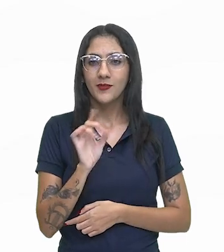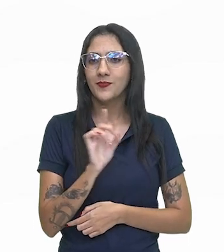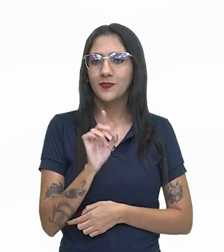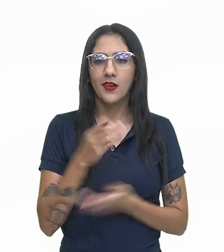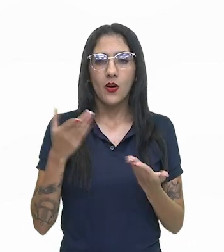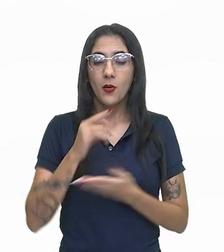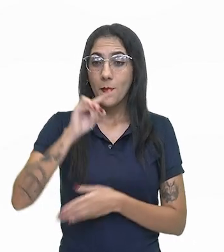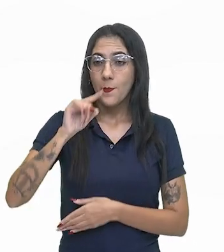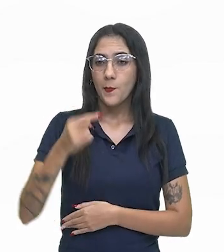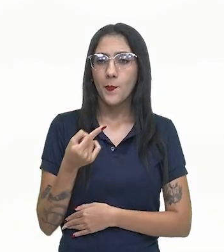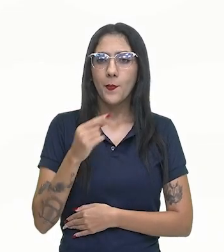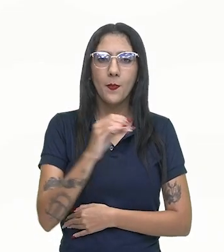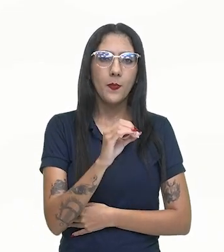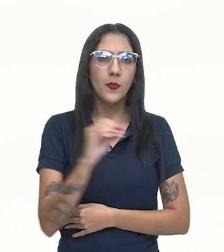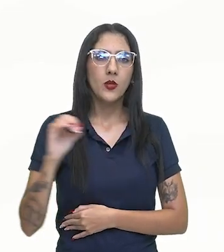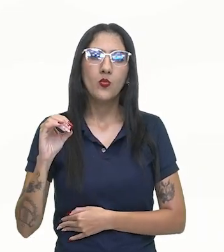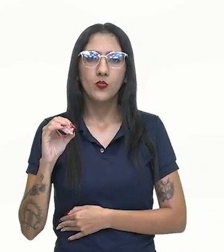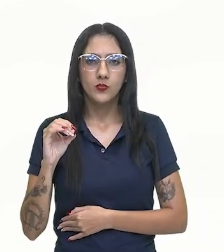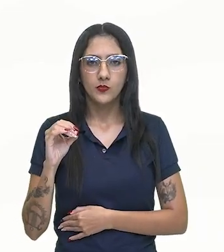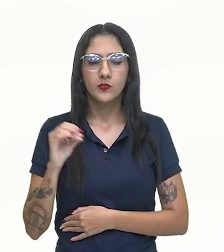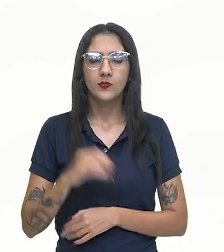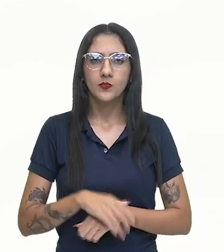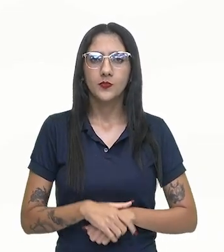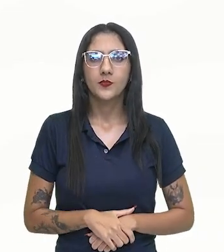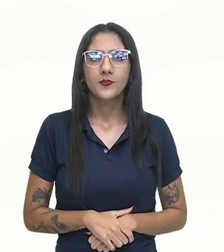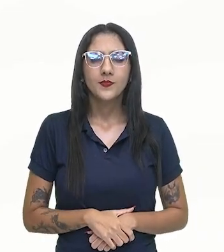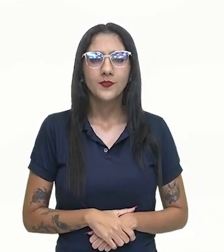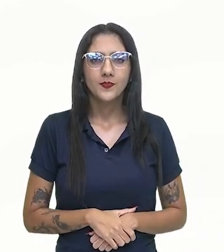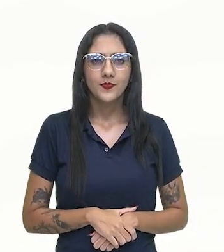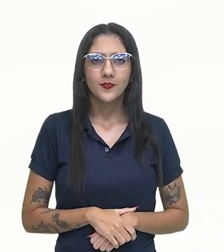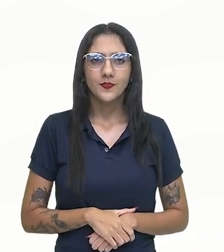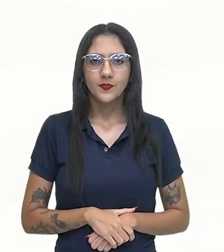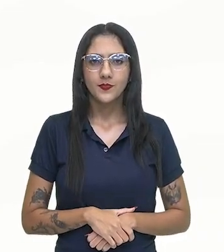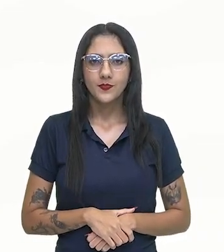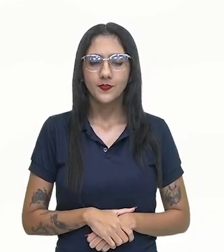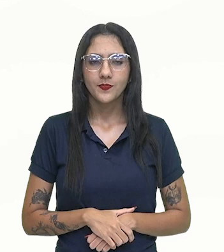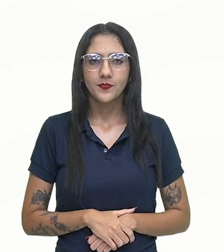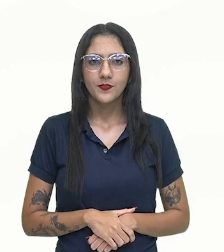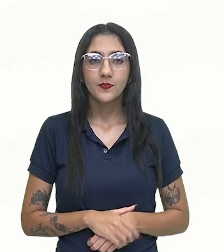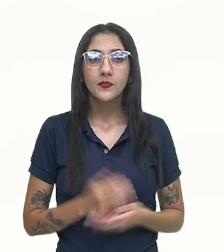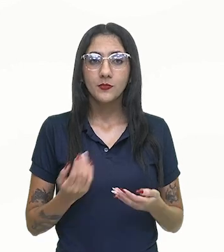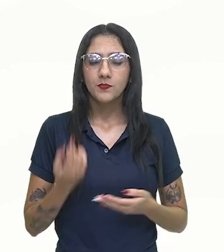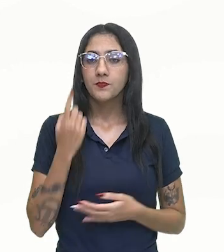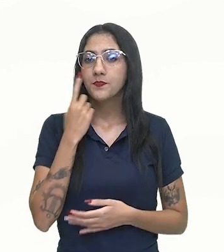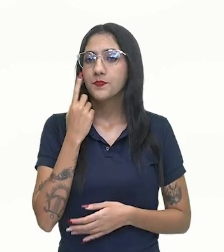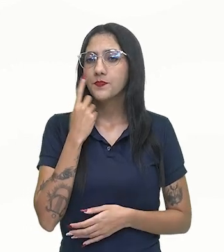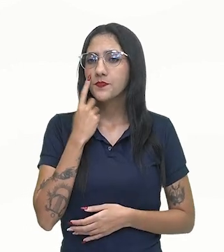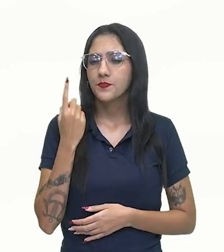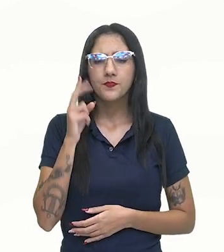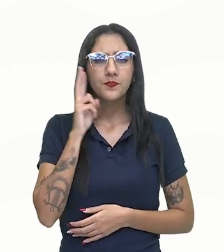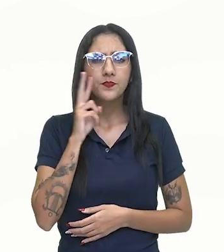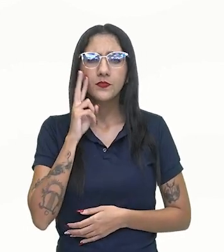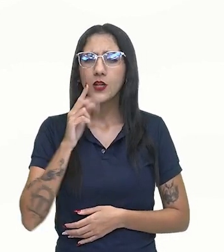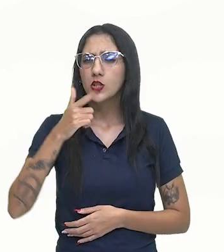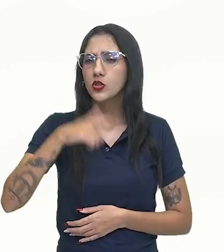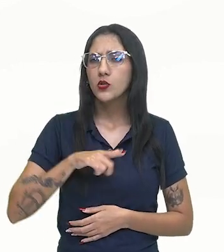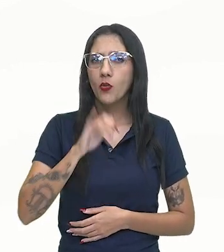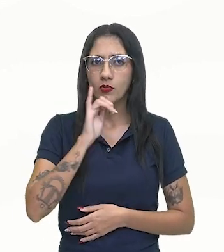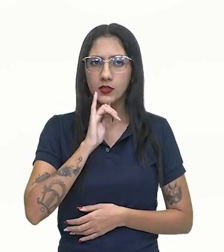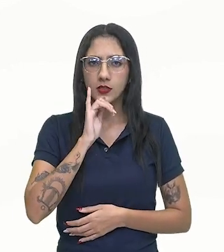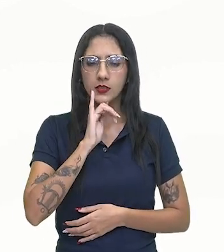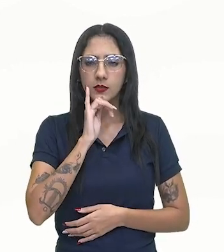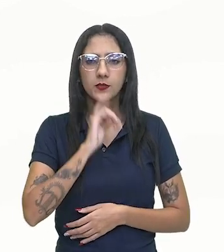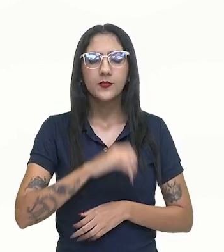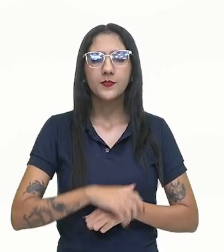1.000 cada transformação, tá? Então, resgatando aqui um dos exemplos que nós vimos na nossa